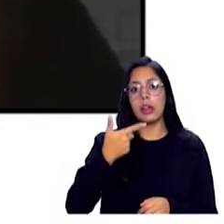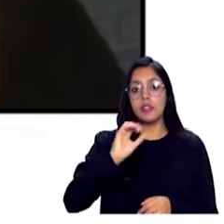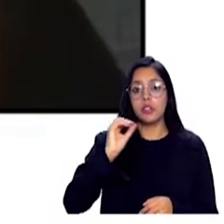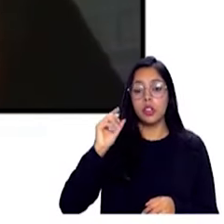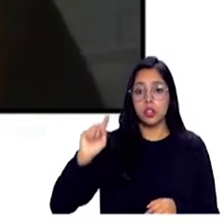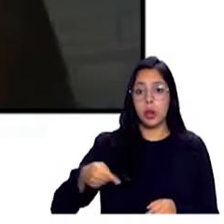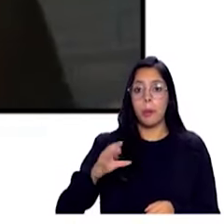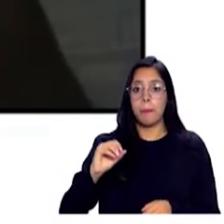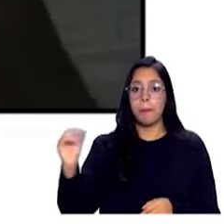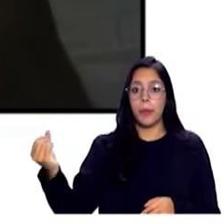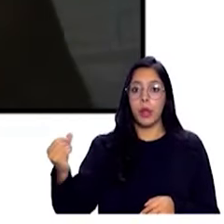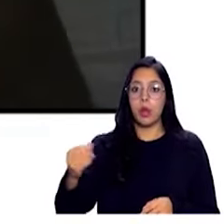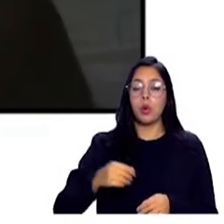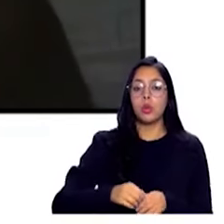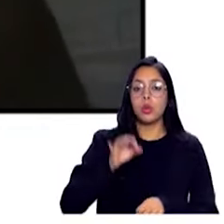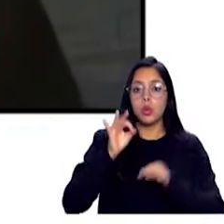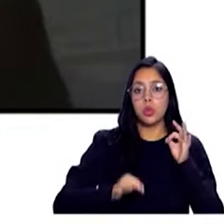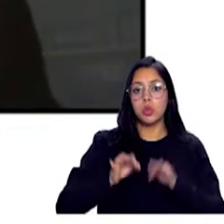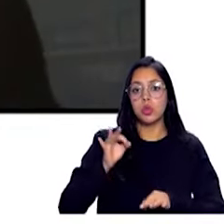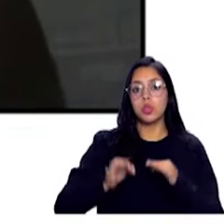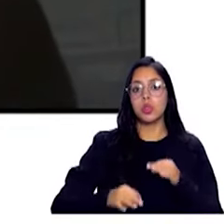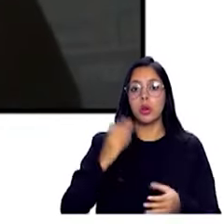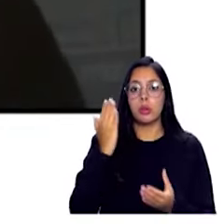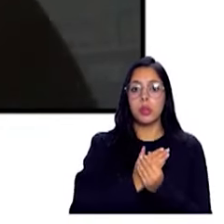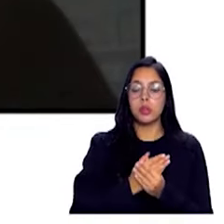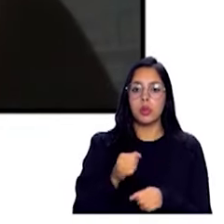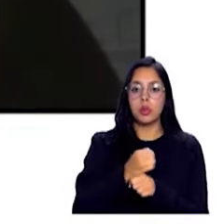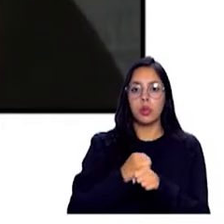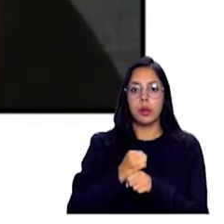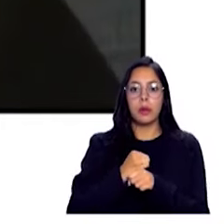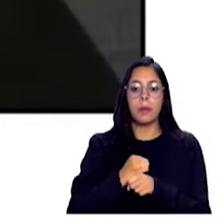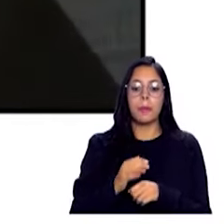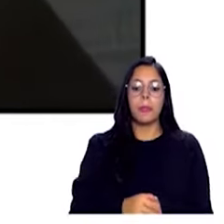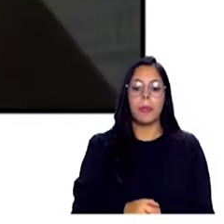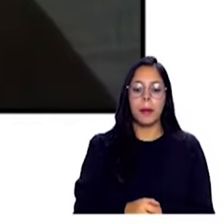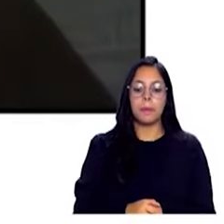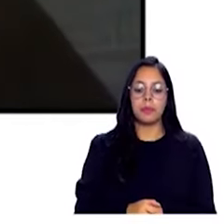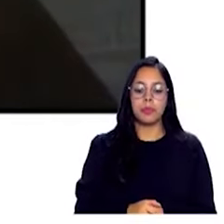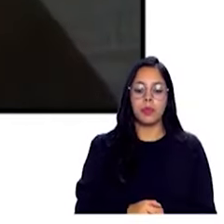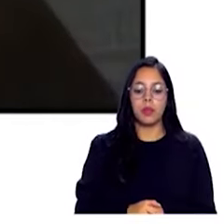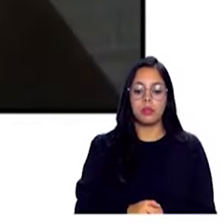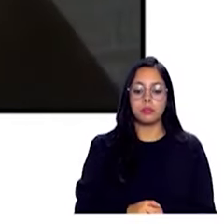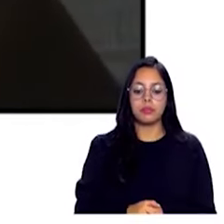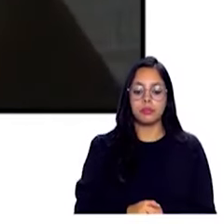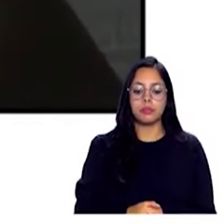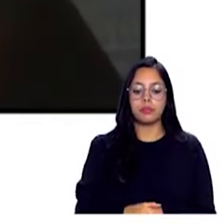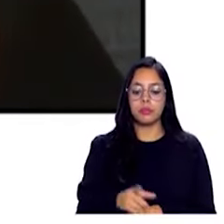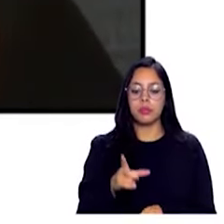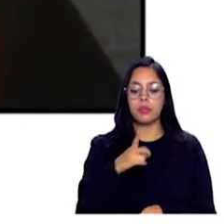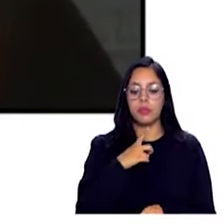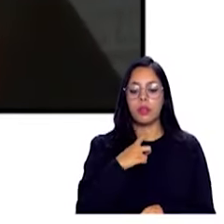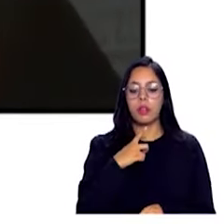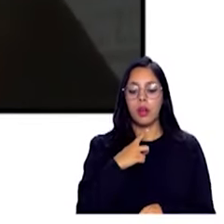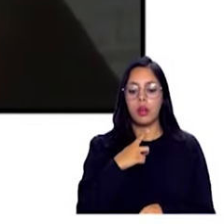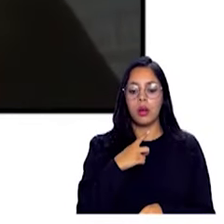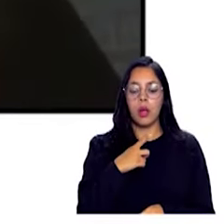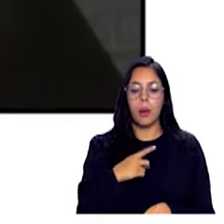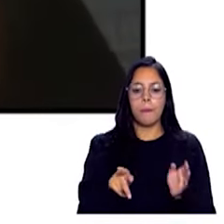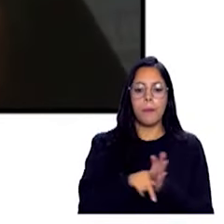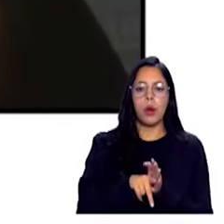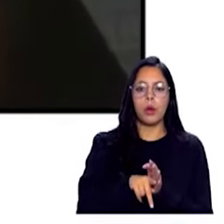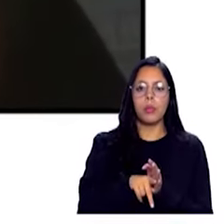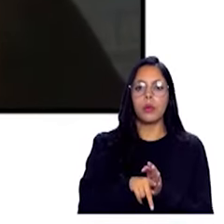consegui eh dados que eu consegui obter julgo a uma média de 21.000 processos por ano o no tribunal